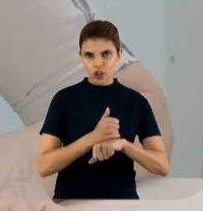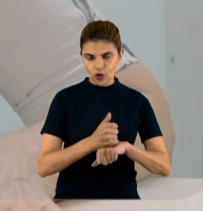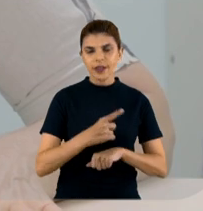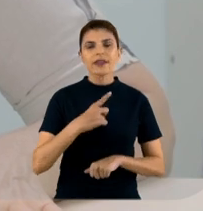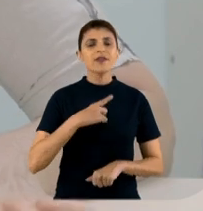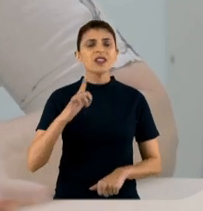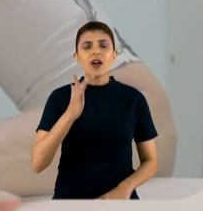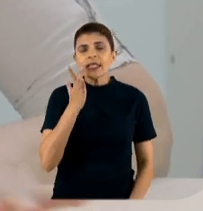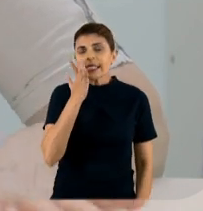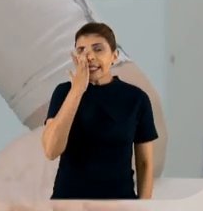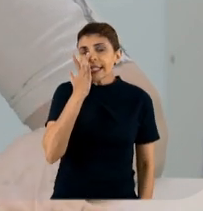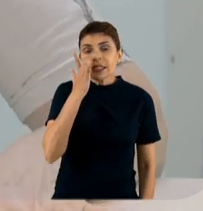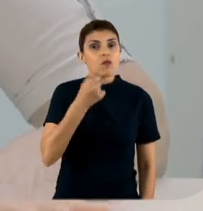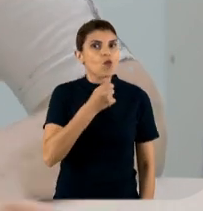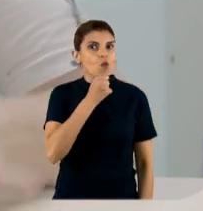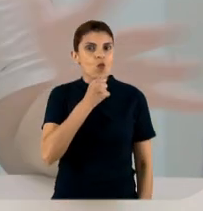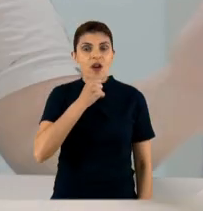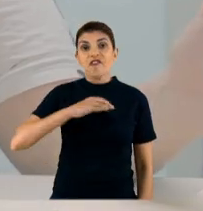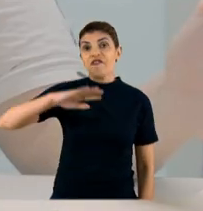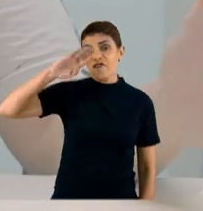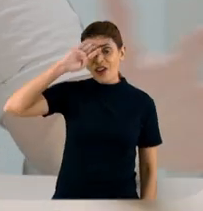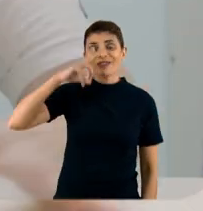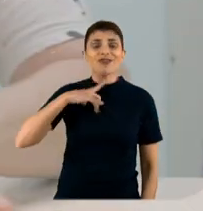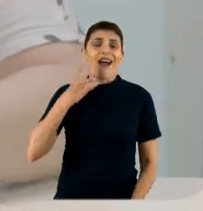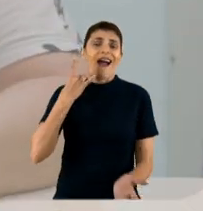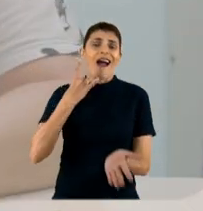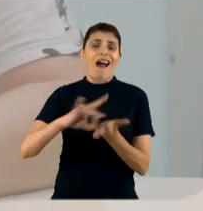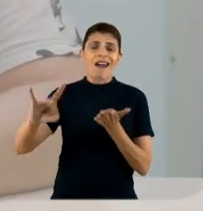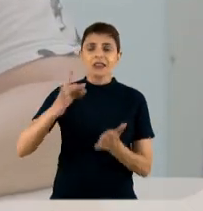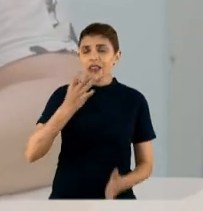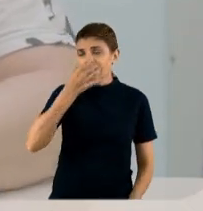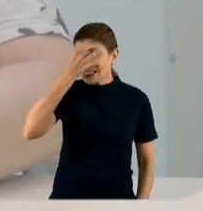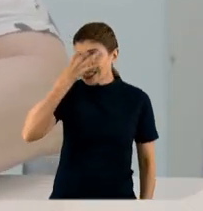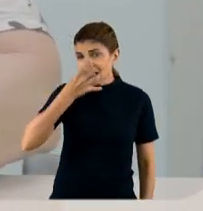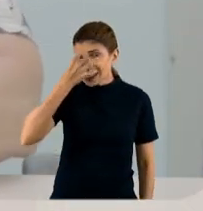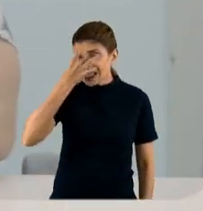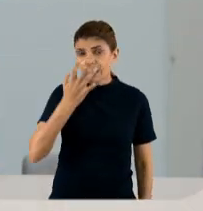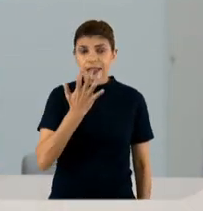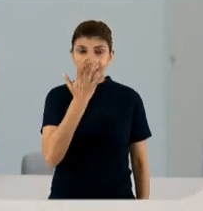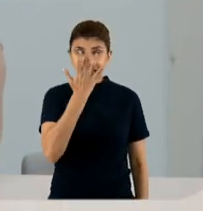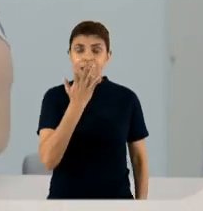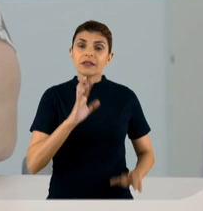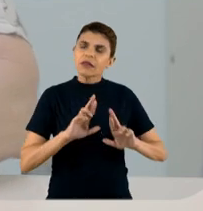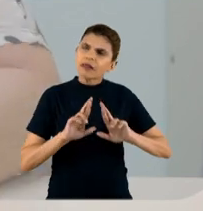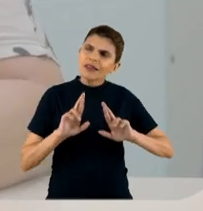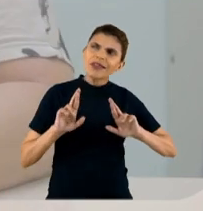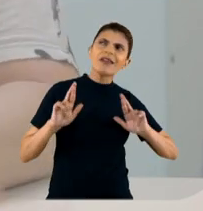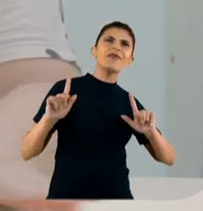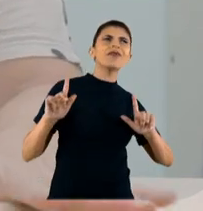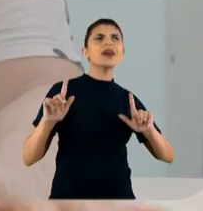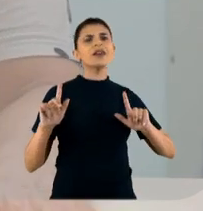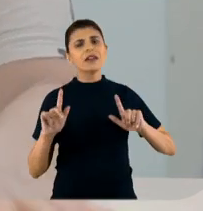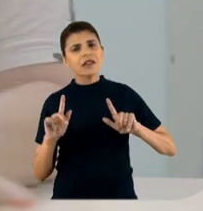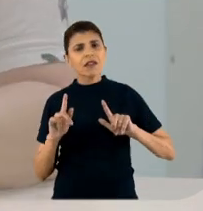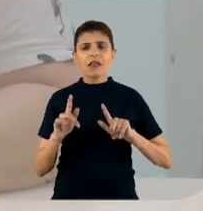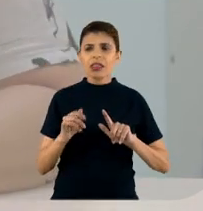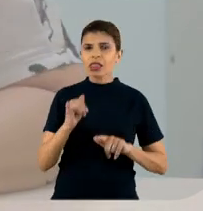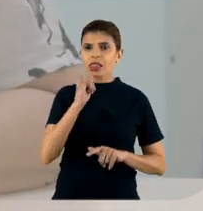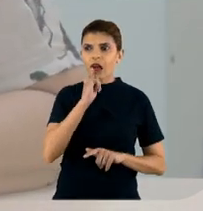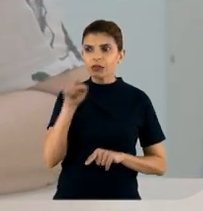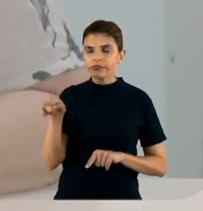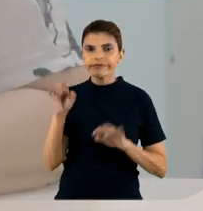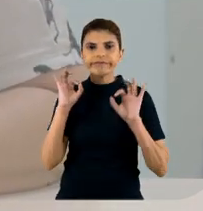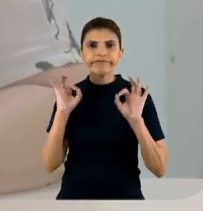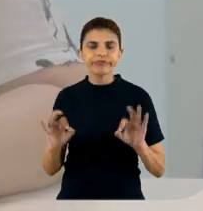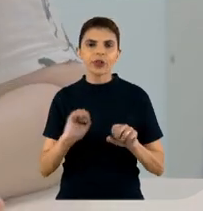apenas uma rinite ela não tinha febre e ela já tinha rinite alérgica antes então era uma rinite um pouco diferente e a gente t sou e